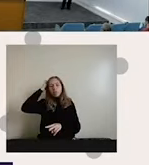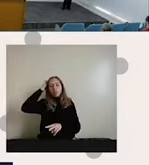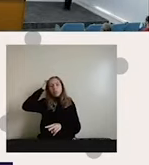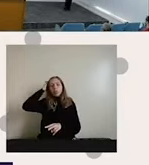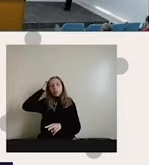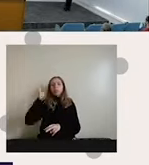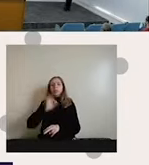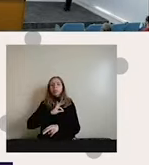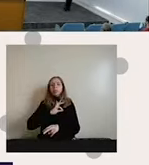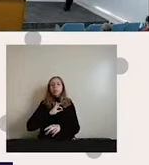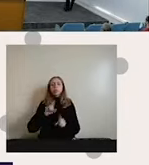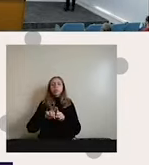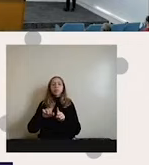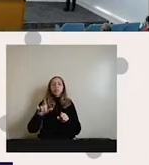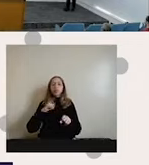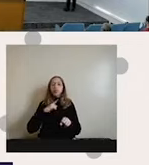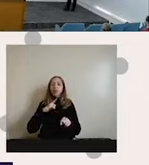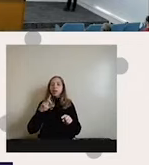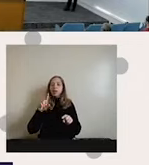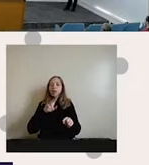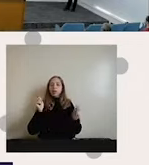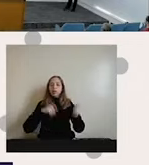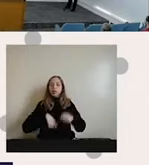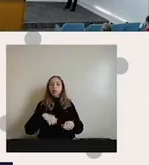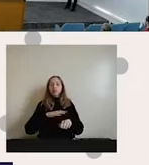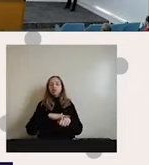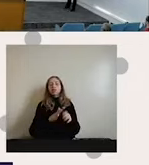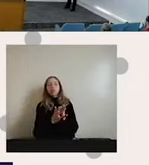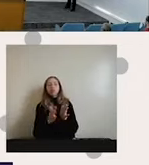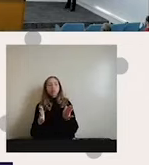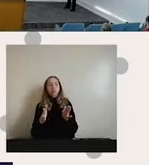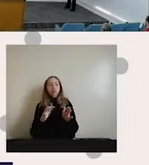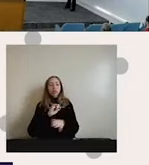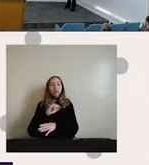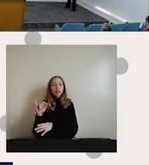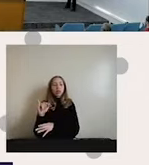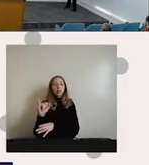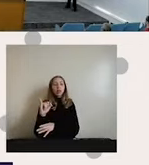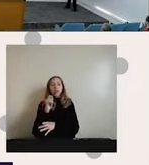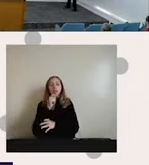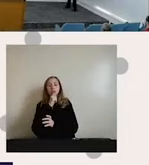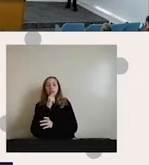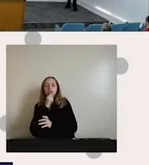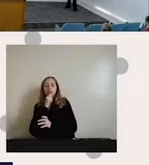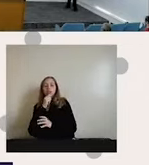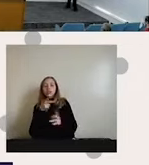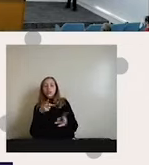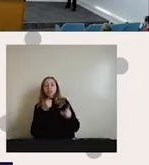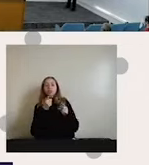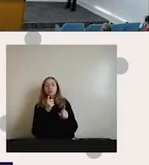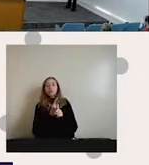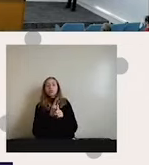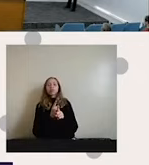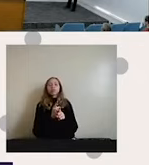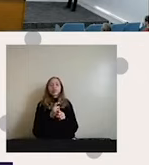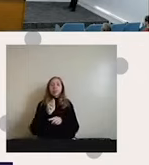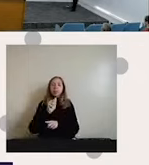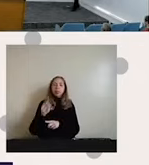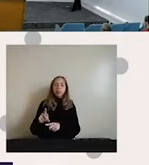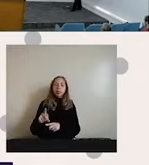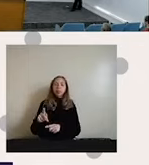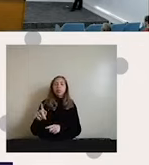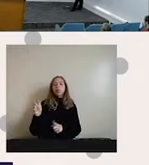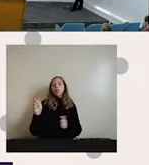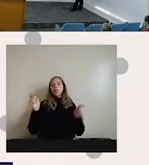temporária, que é o antigo auxílio-doença. Se for uma condição permanente, a aposentadoria por incapacidade permanente, a antiga aposentadoria por